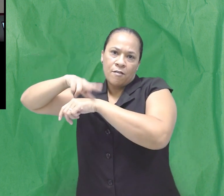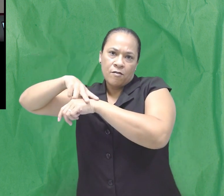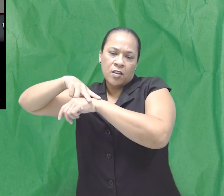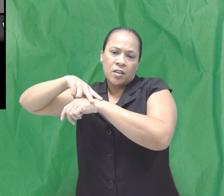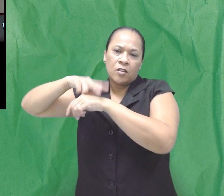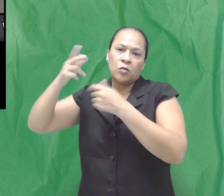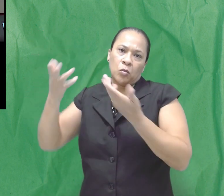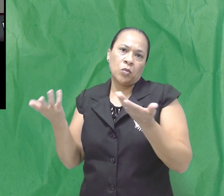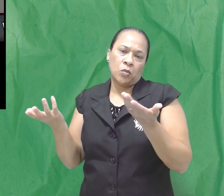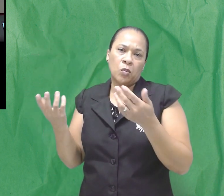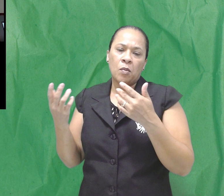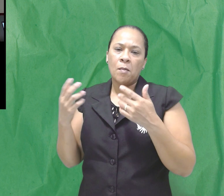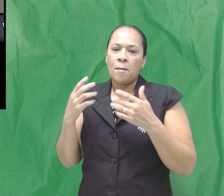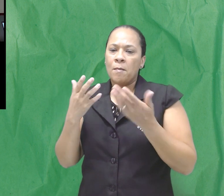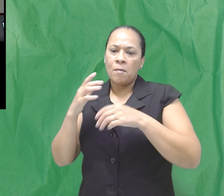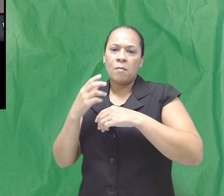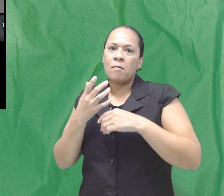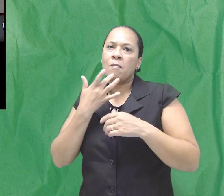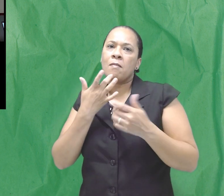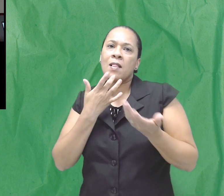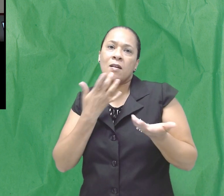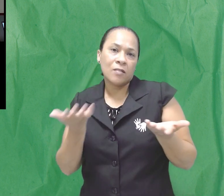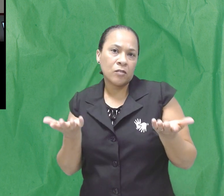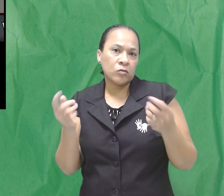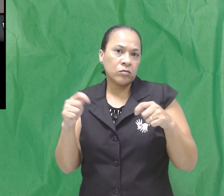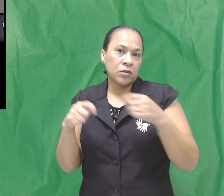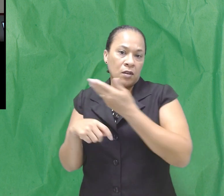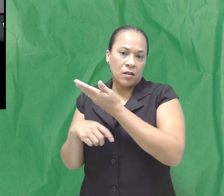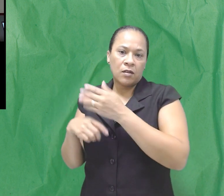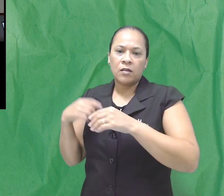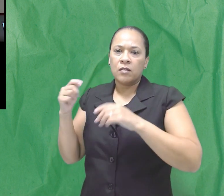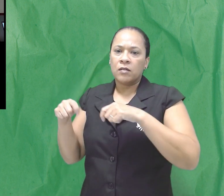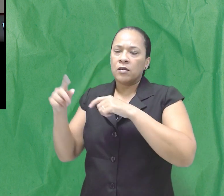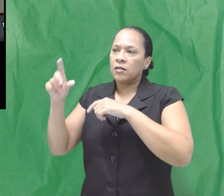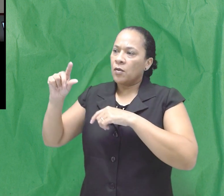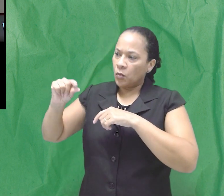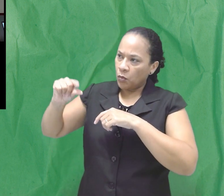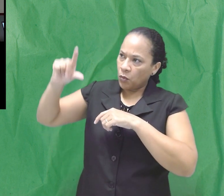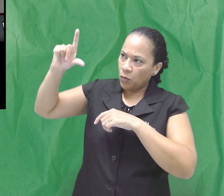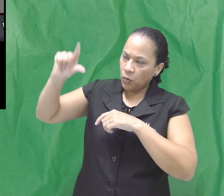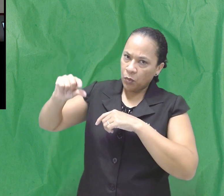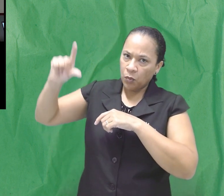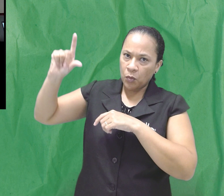variados, e a principal função dessa vidraria é medir volumes de líquidos.